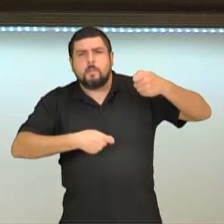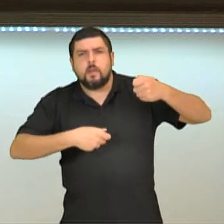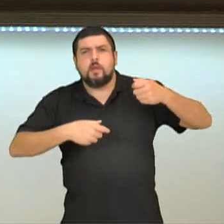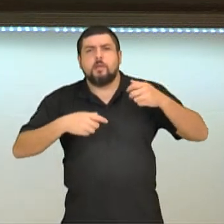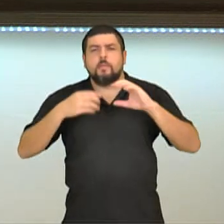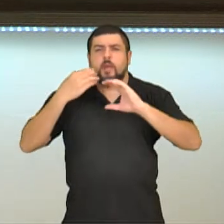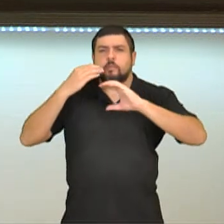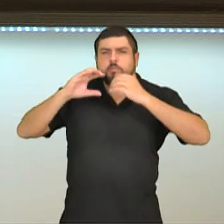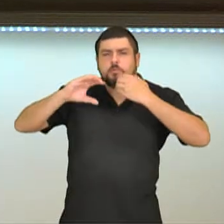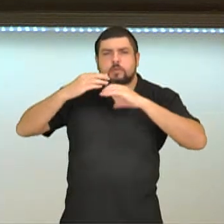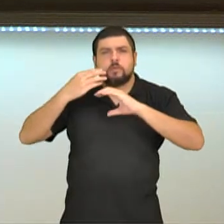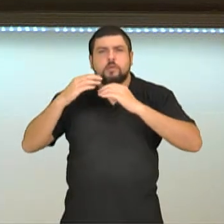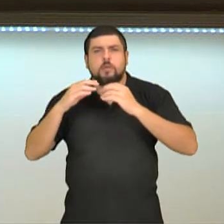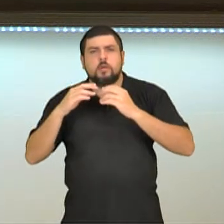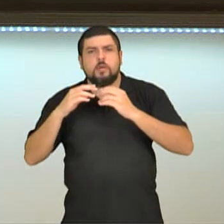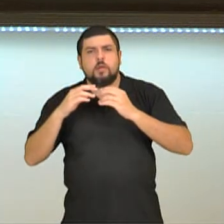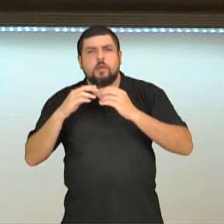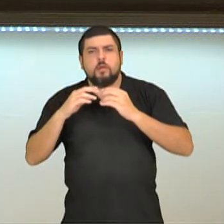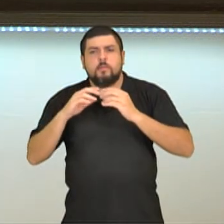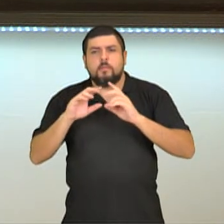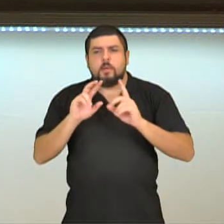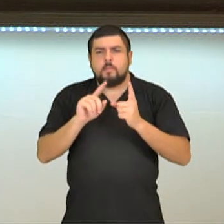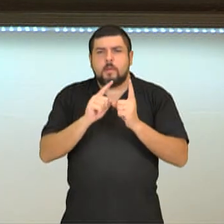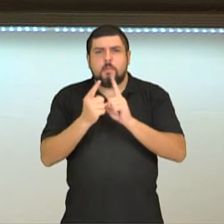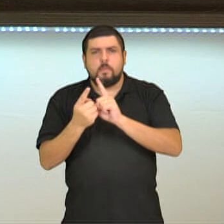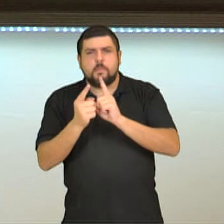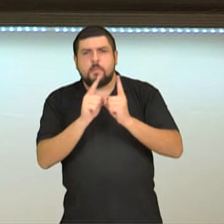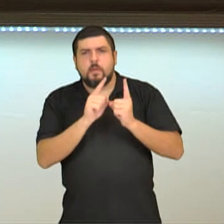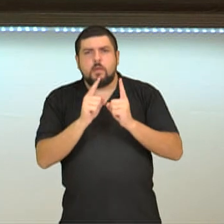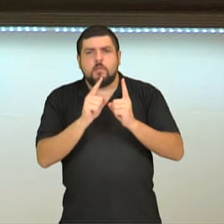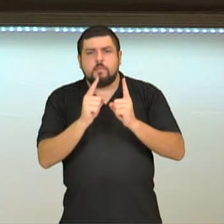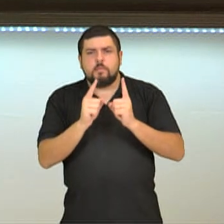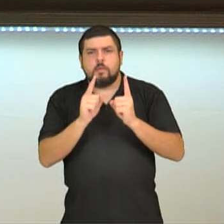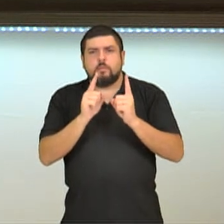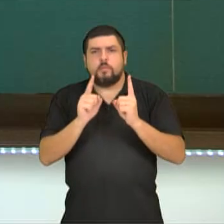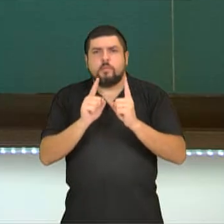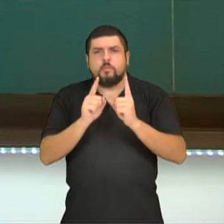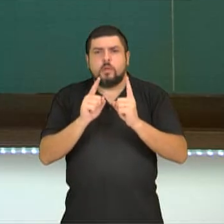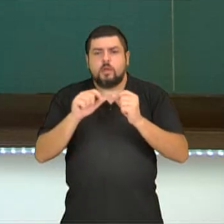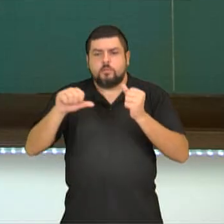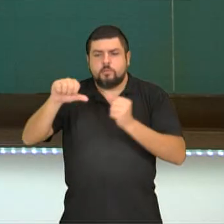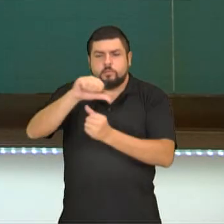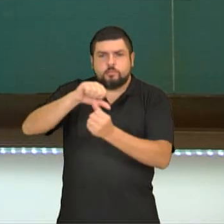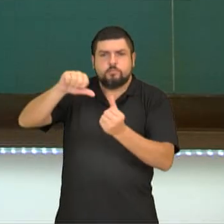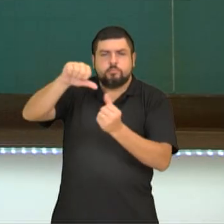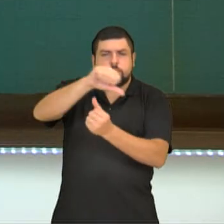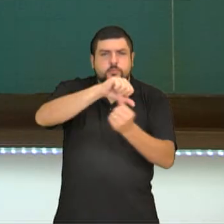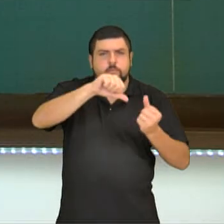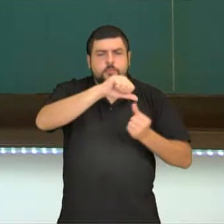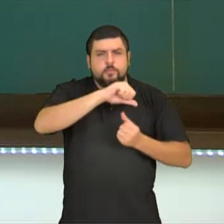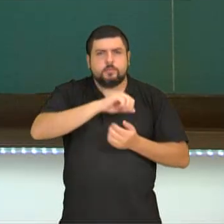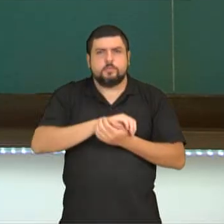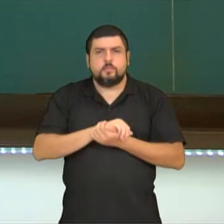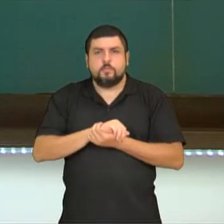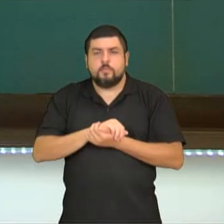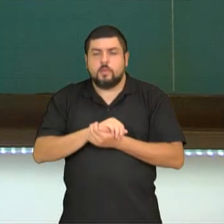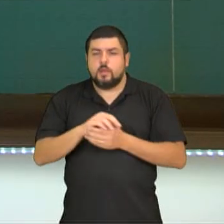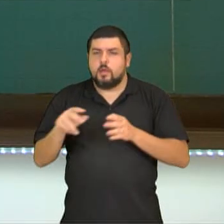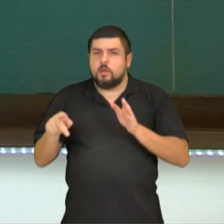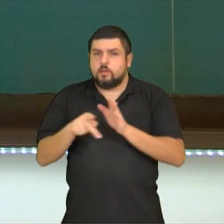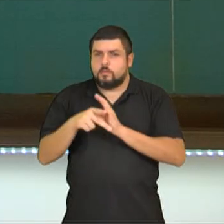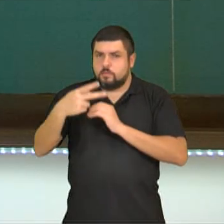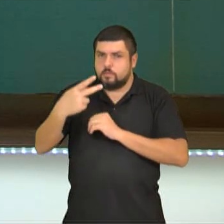a roda geralmente ela é muito integradora e inclusiva. Capoeira é típica brasileira, né? Como a gente